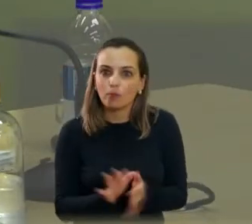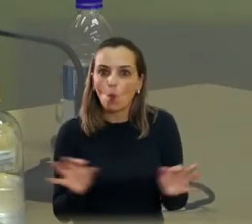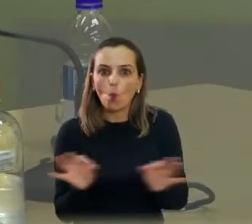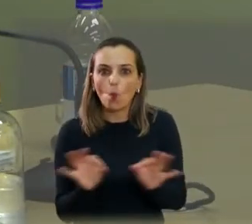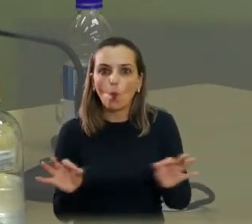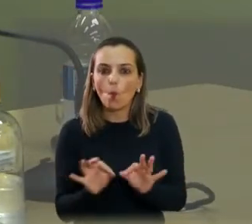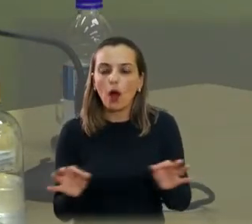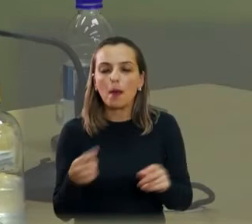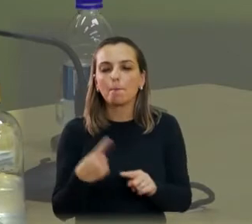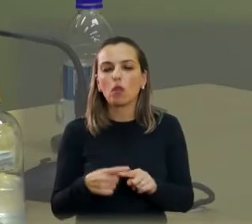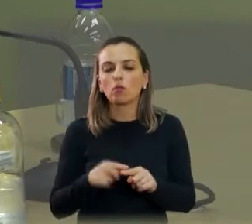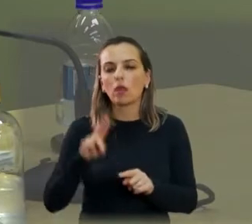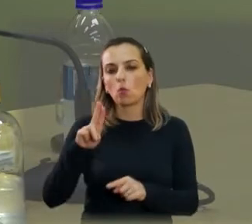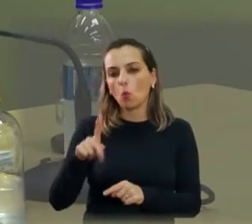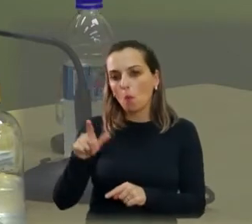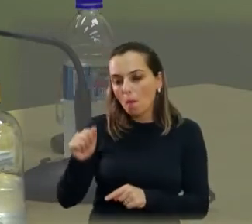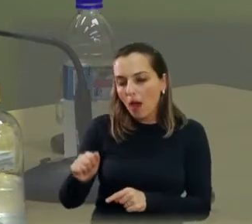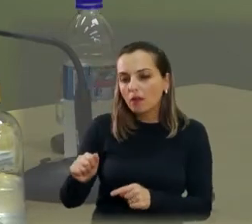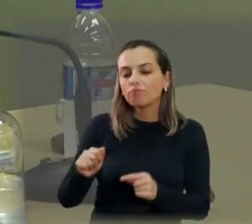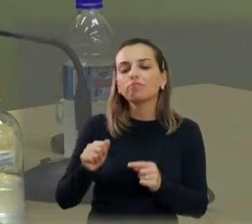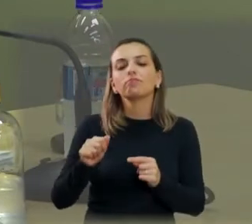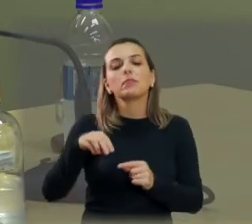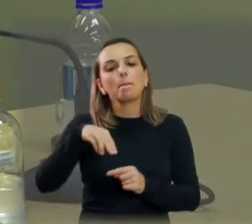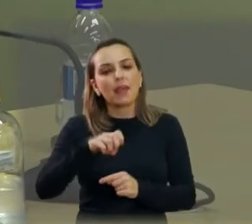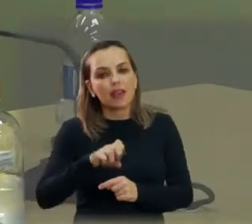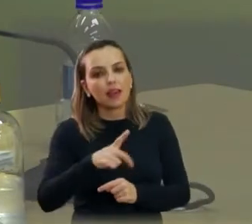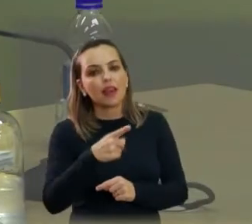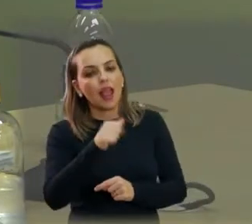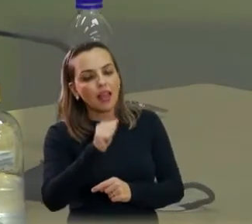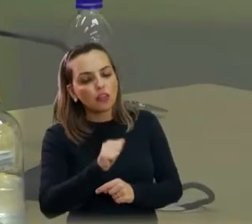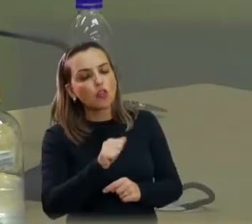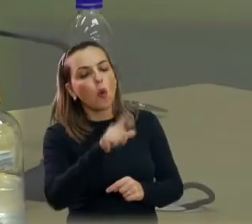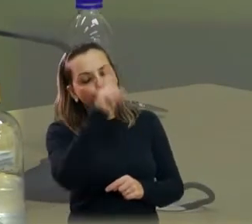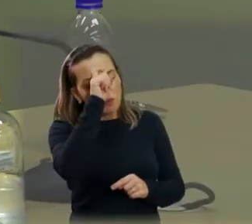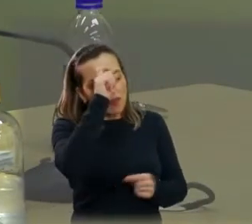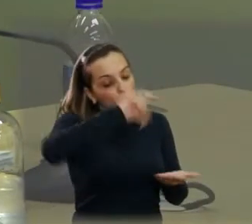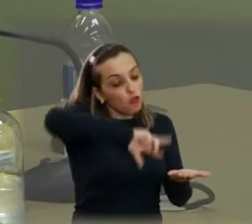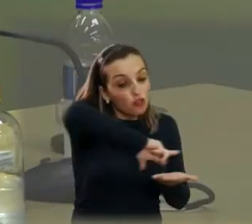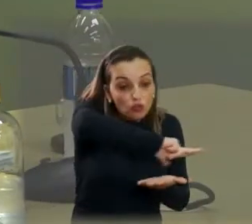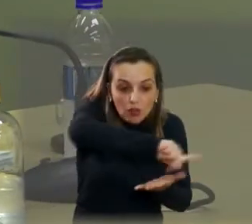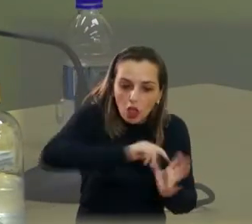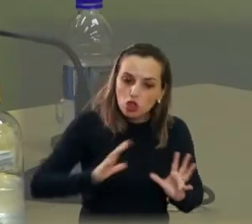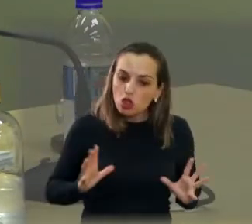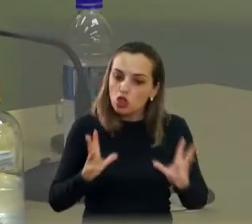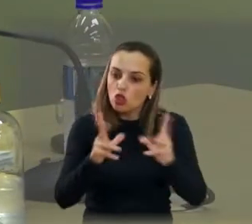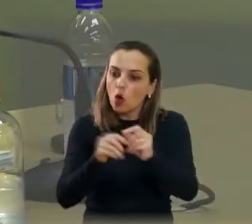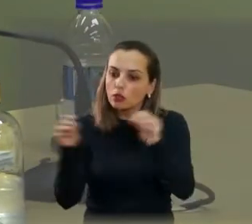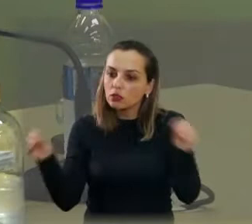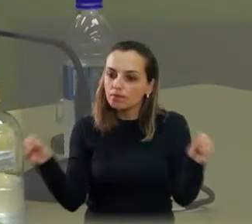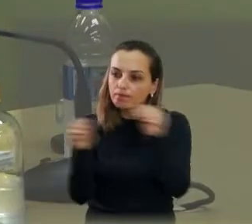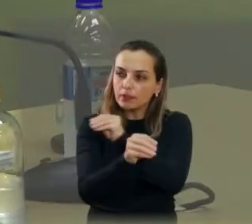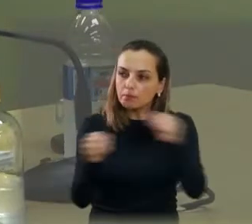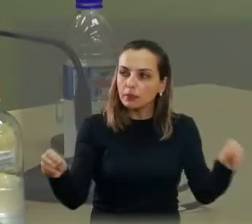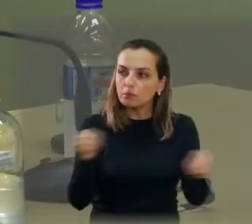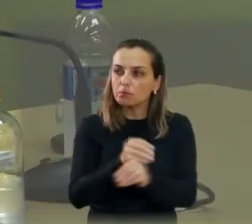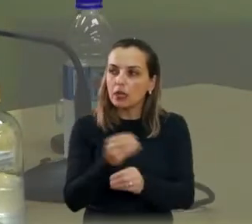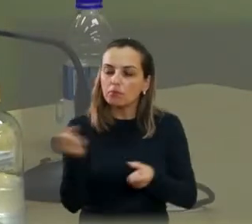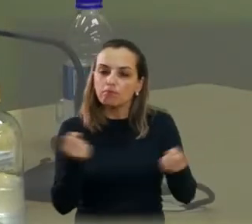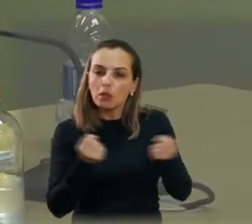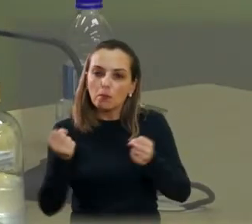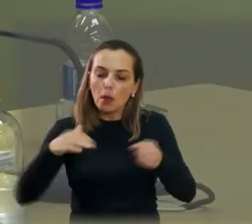UPA fazendo transferência, é o Melhado fazendo transferência, é o Hospital de Campanha fazendo transferência, é os serviços privados